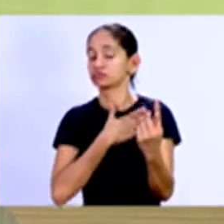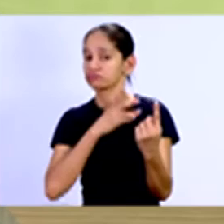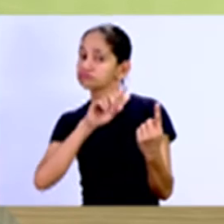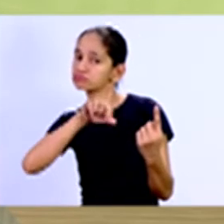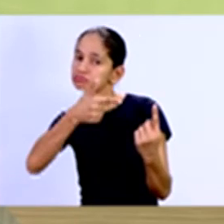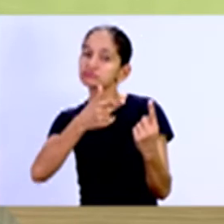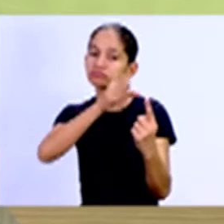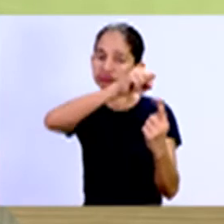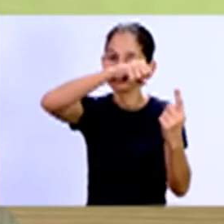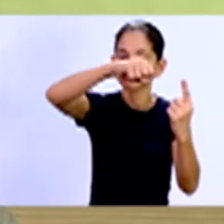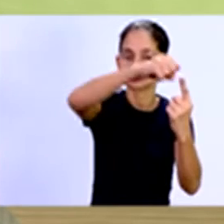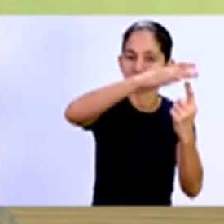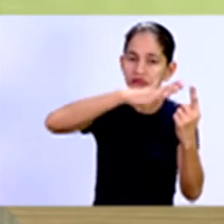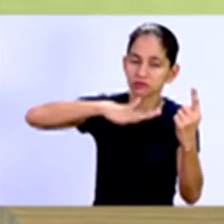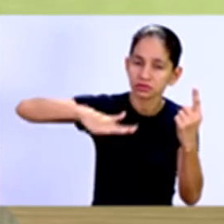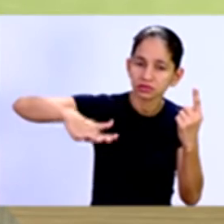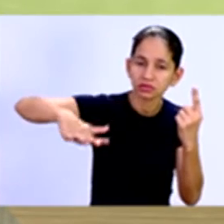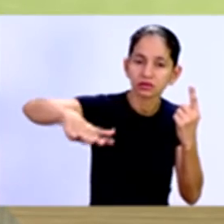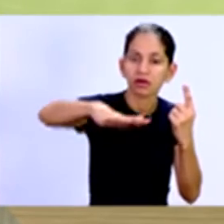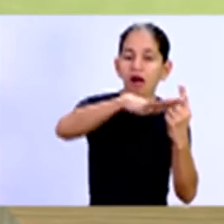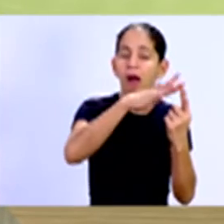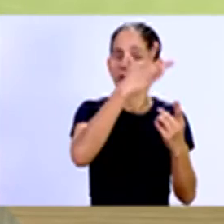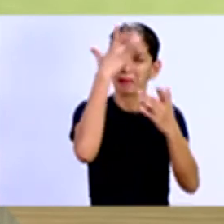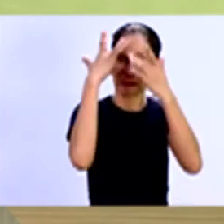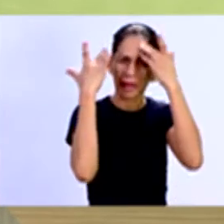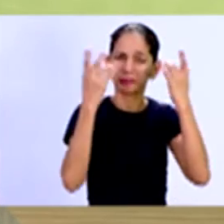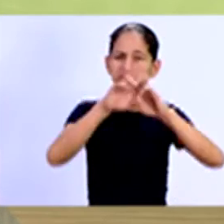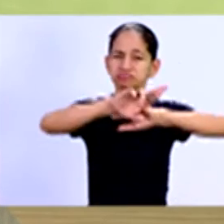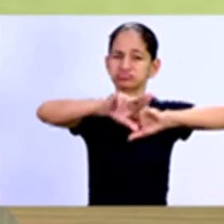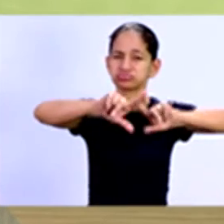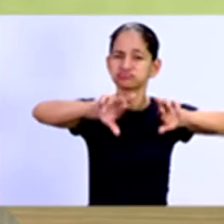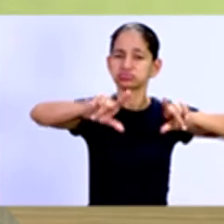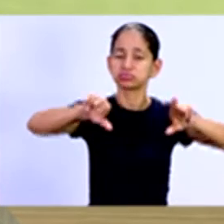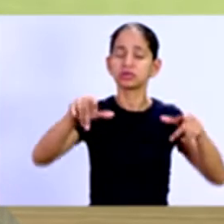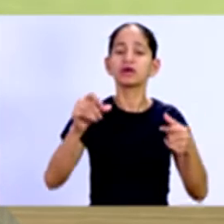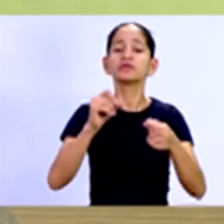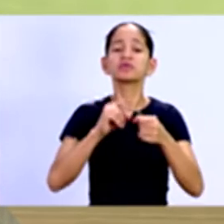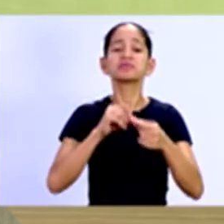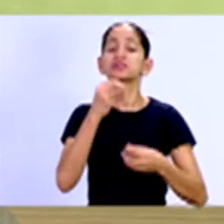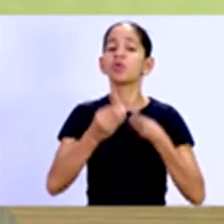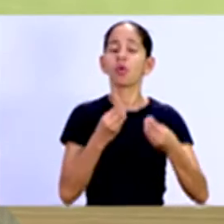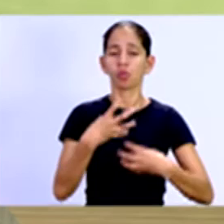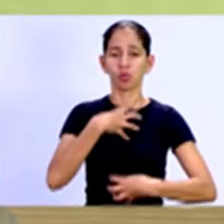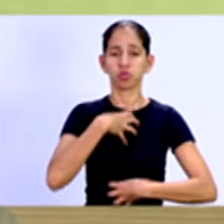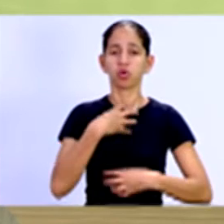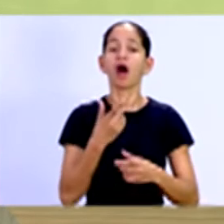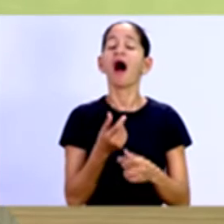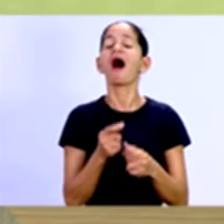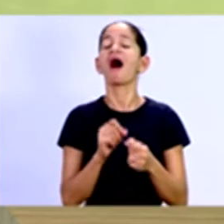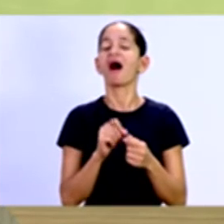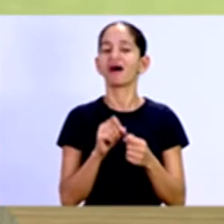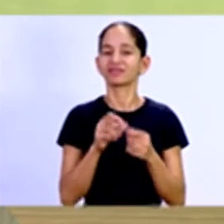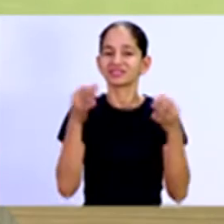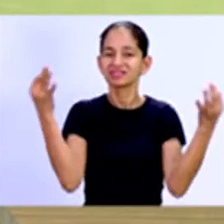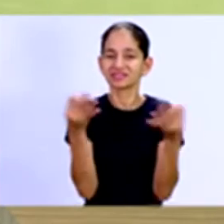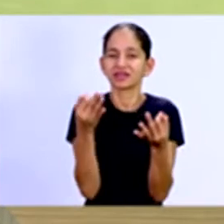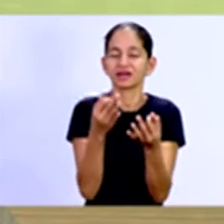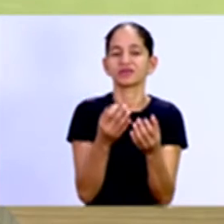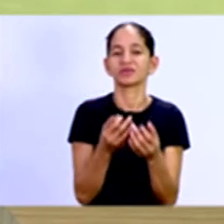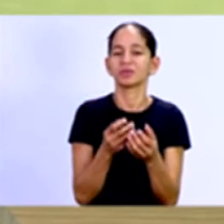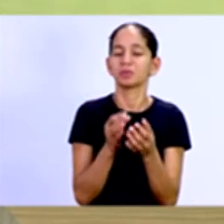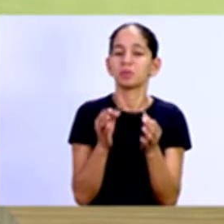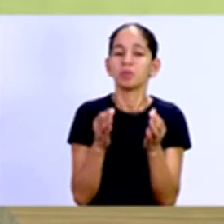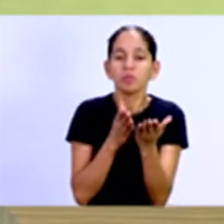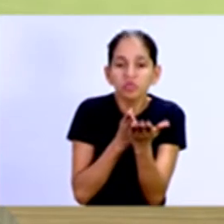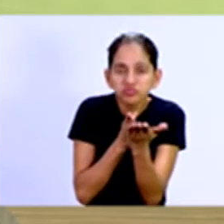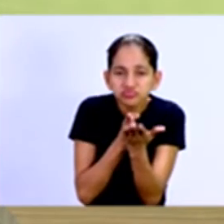para o coletivo, eu tenho que fazer de forma correta, fazendo com que a minha atividade ou aquele exercício que venho